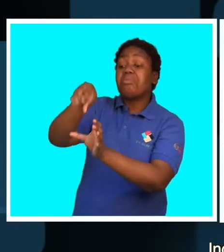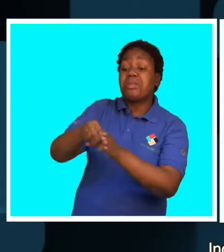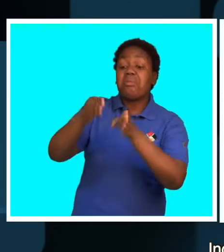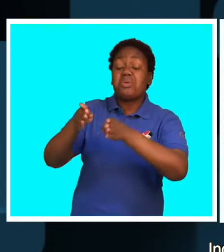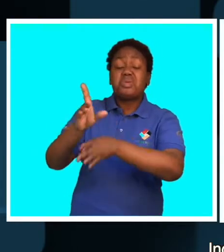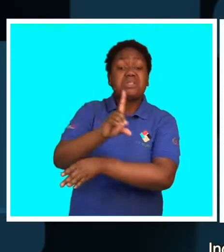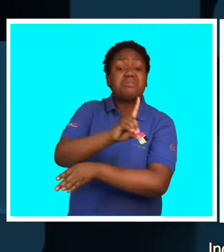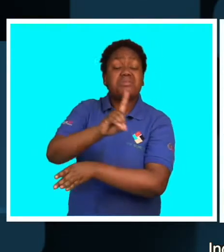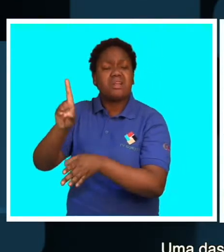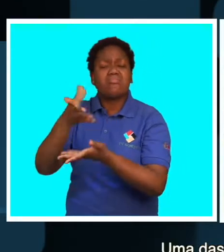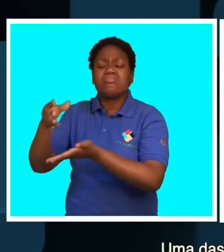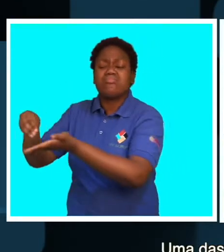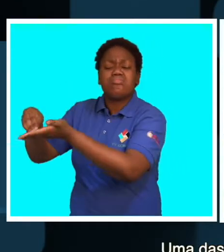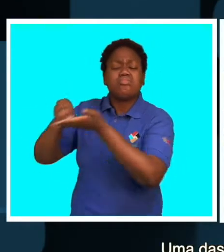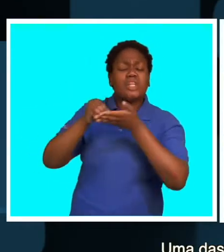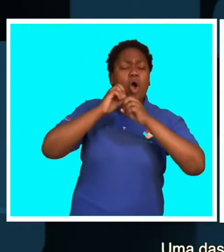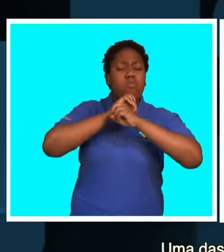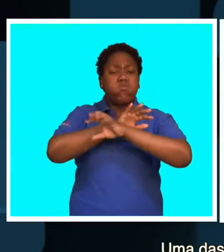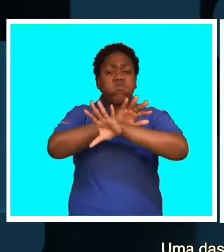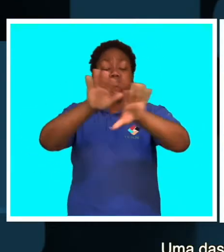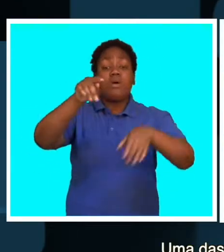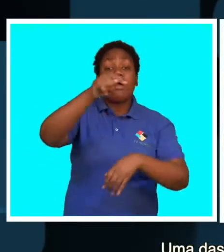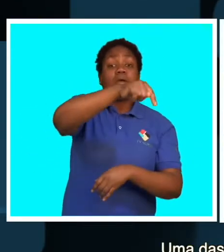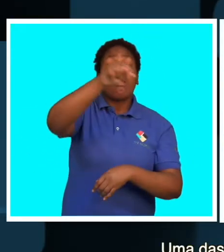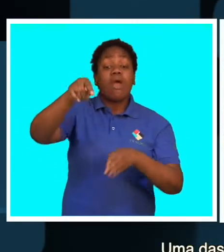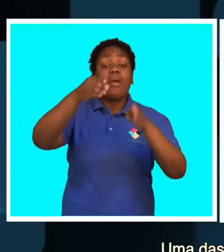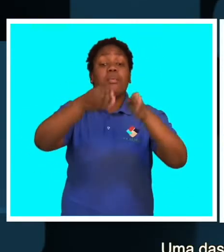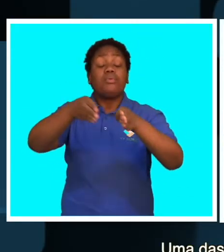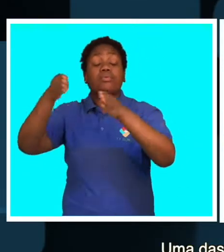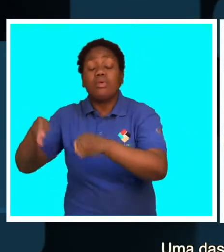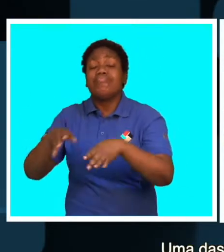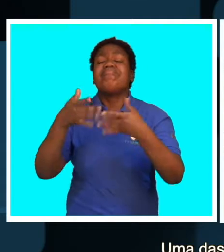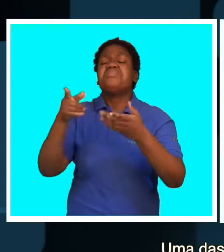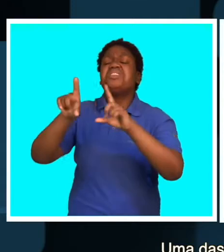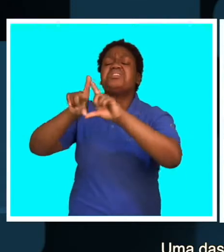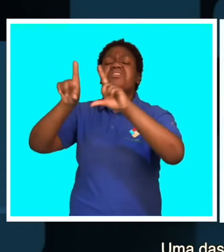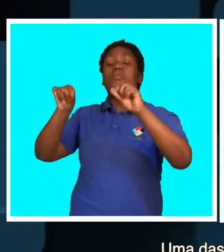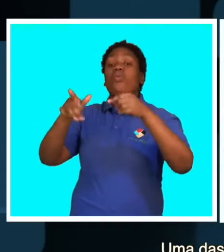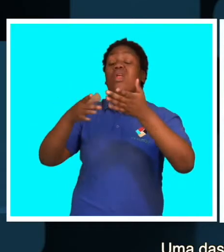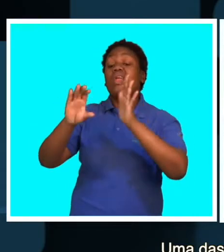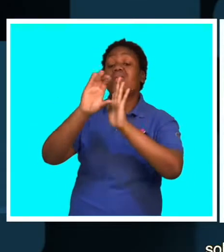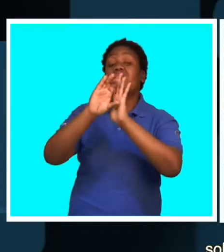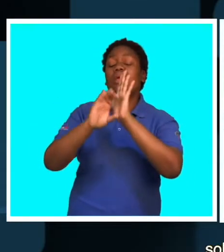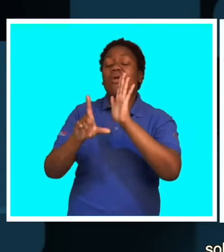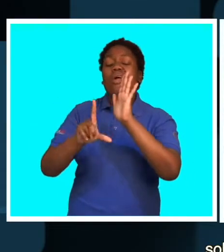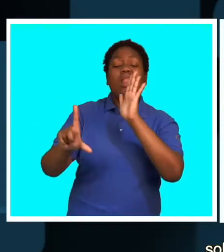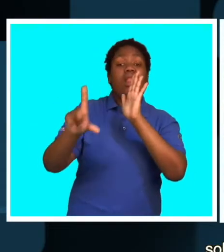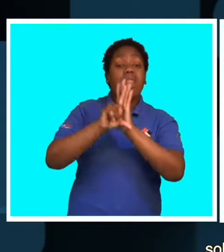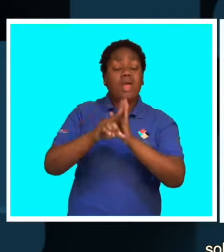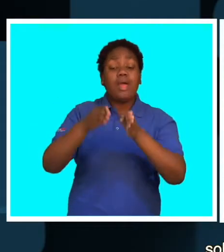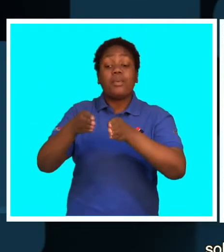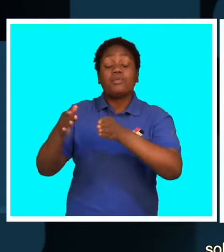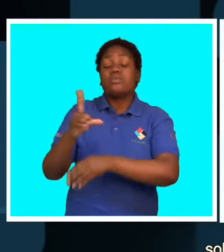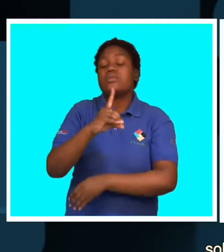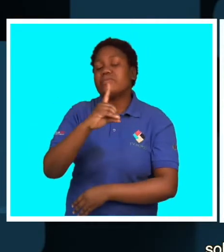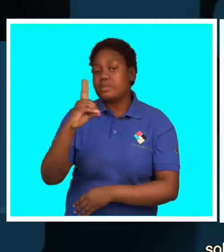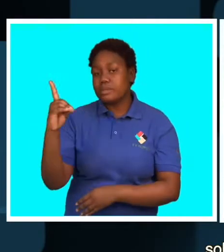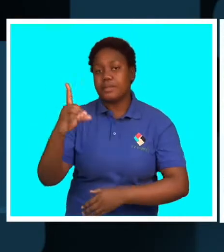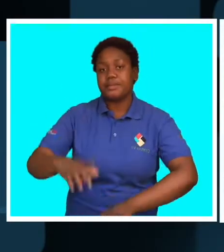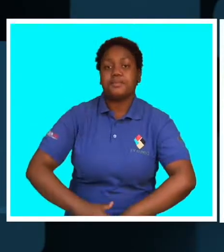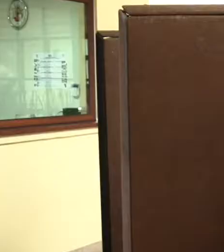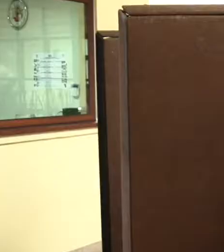deficiência na sua agenda. Uma das prioridades é a divulgação e massificação de informações sobre a Convenção das